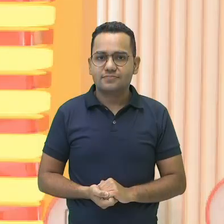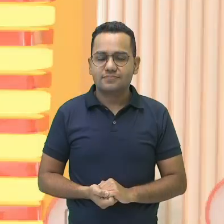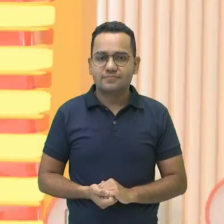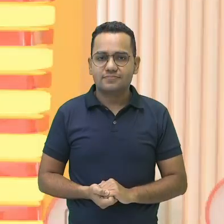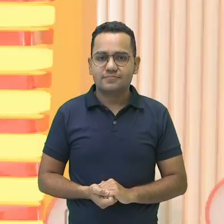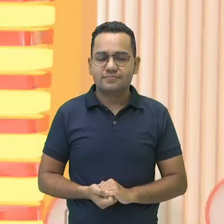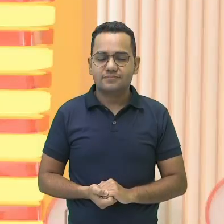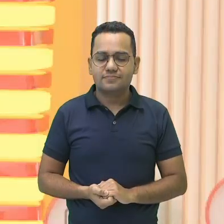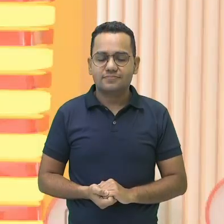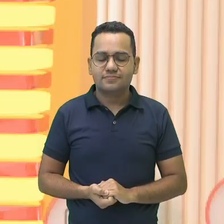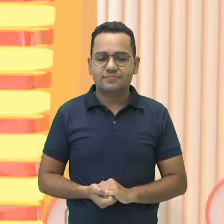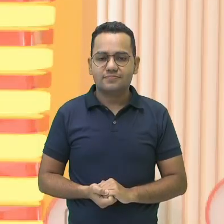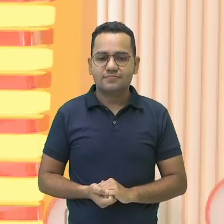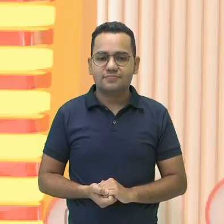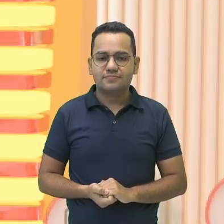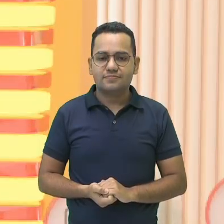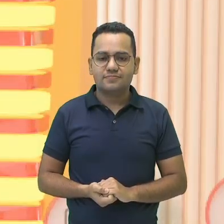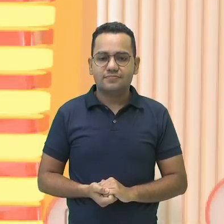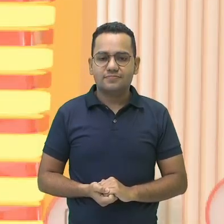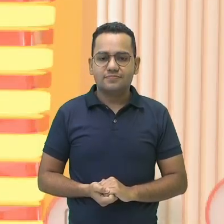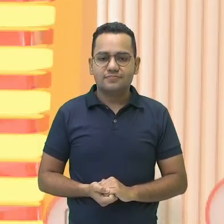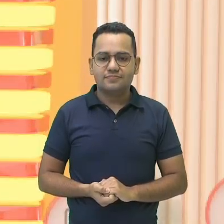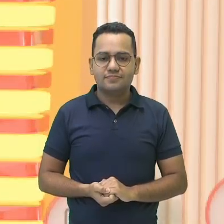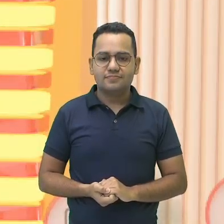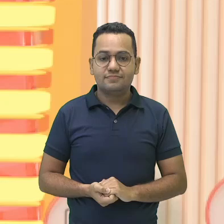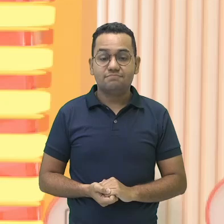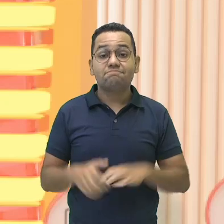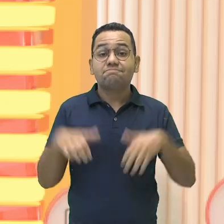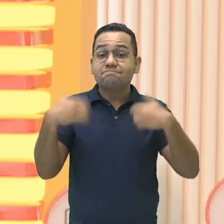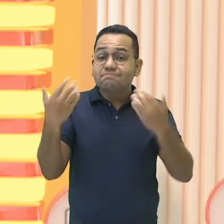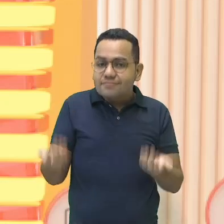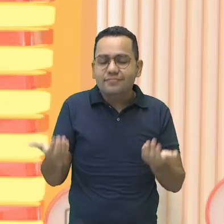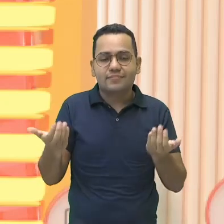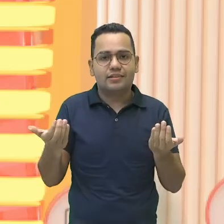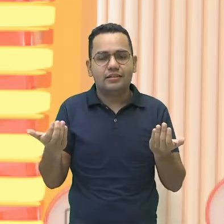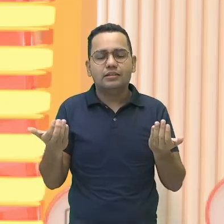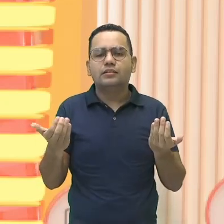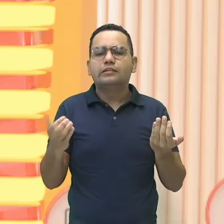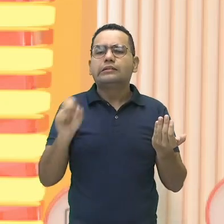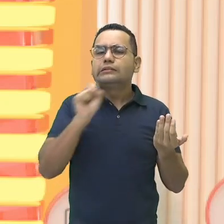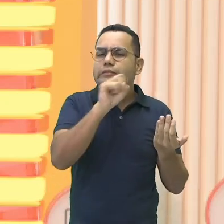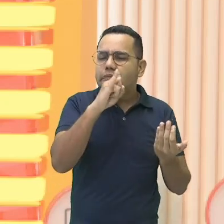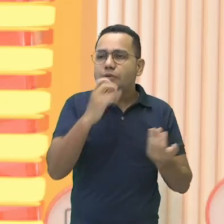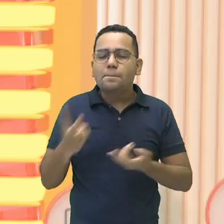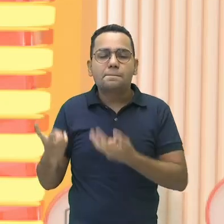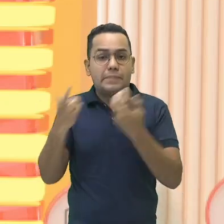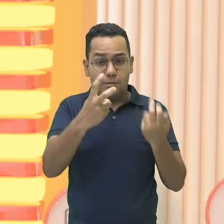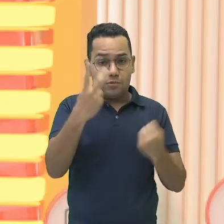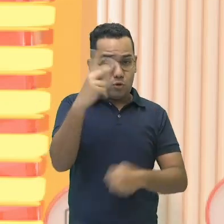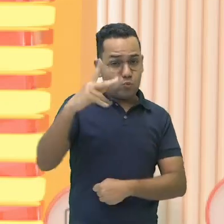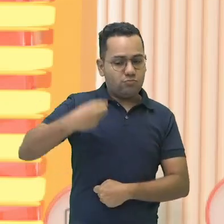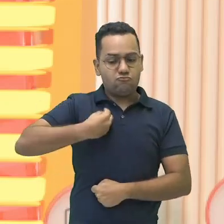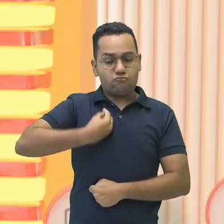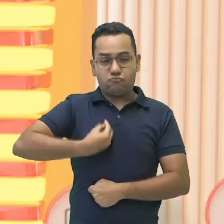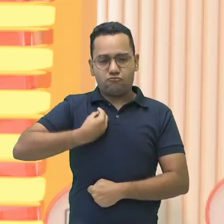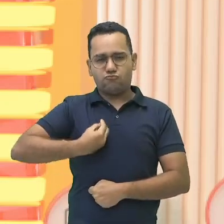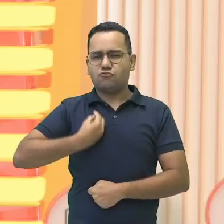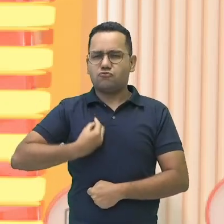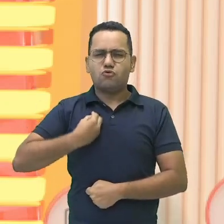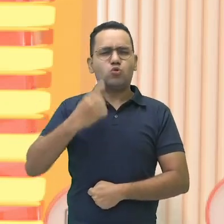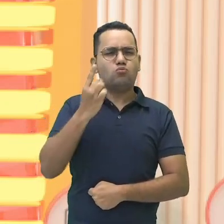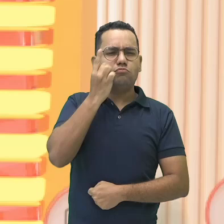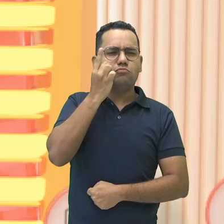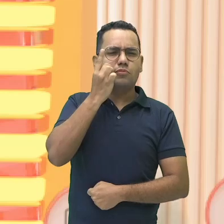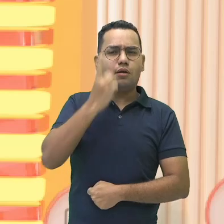Muito bem, pessoal. Ao longo da nossa vida, ao longo da nossa rotina diária e tudo mais, a gente